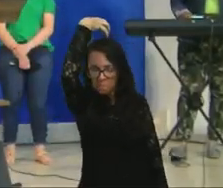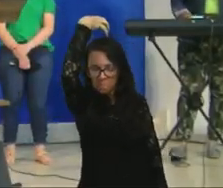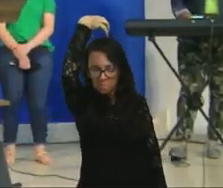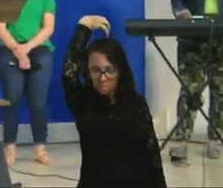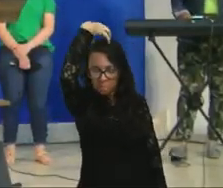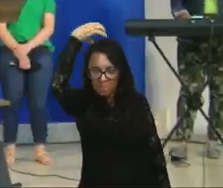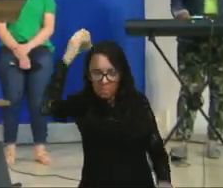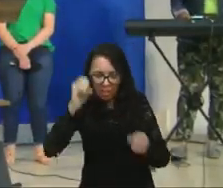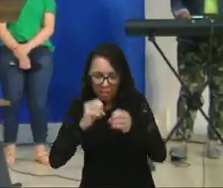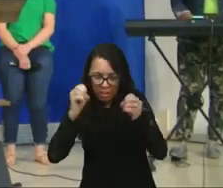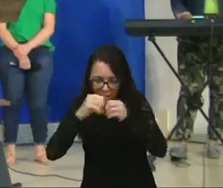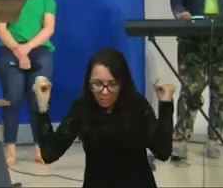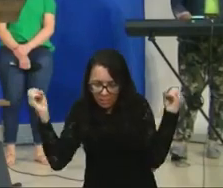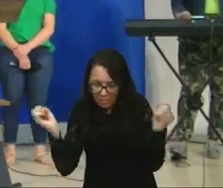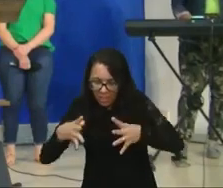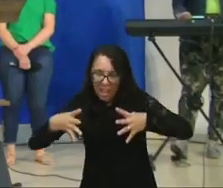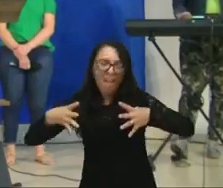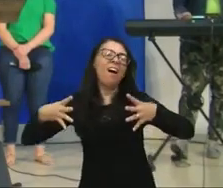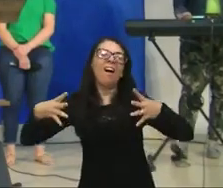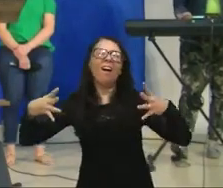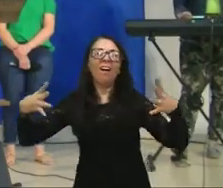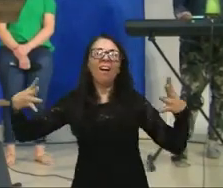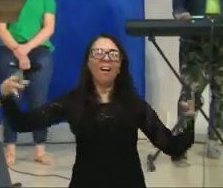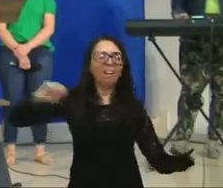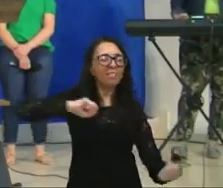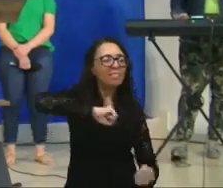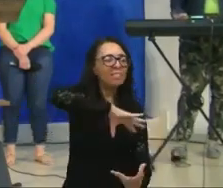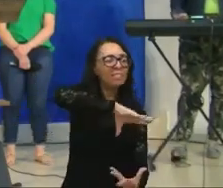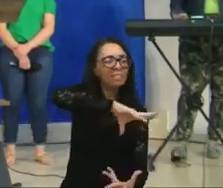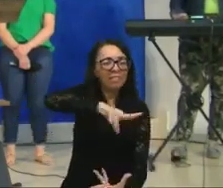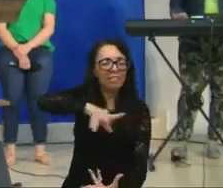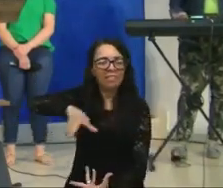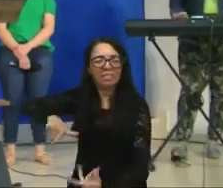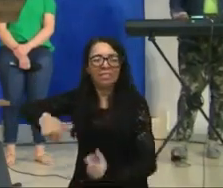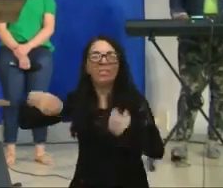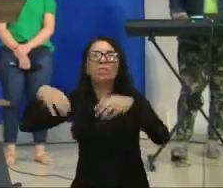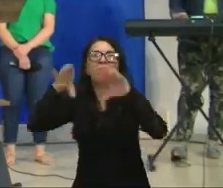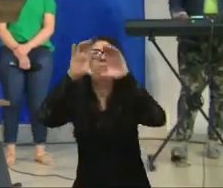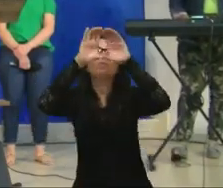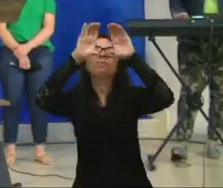da terra, céu e mar,